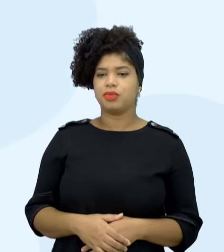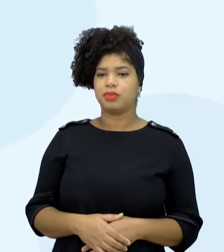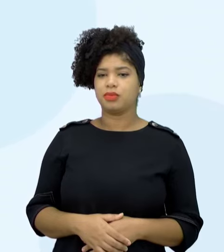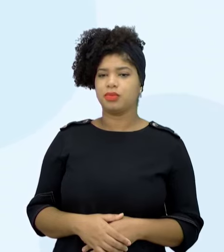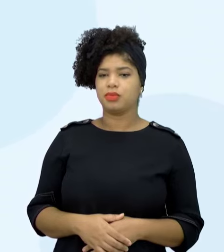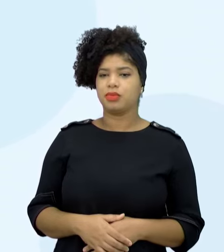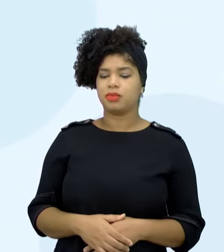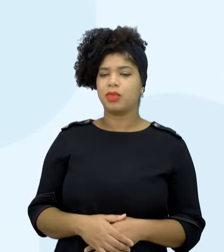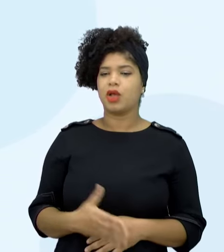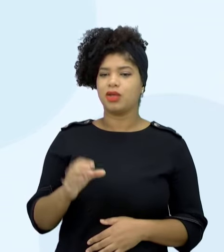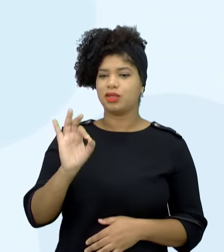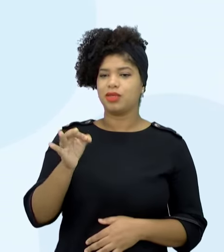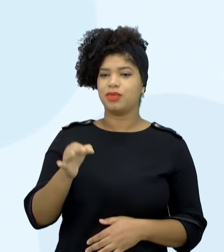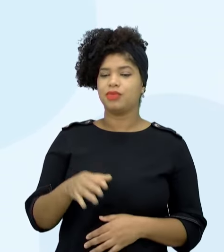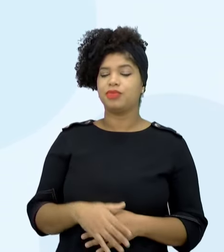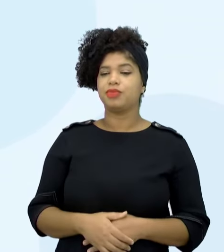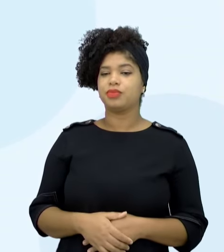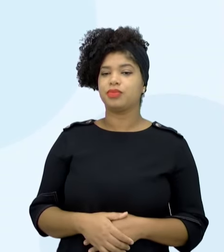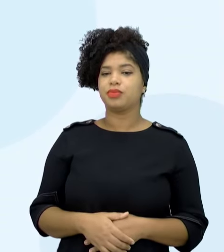agora sim.